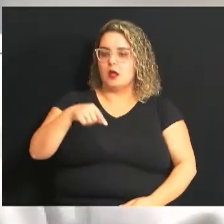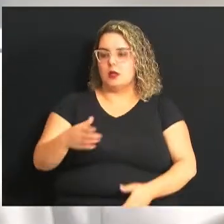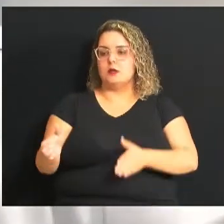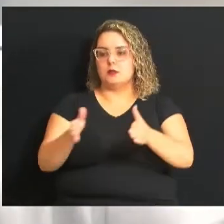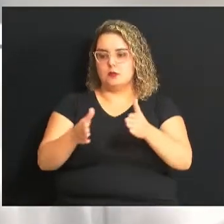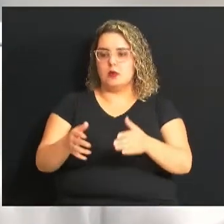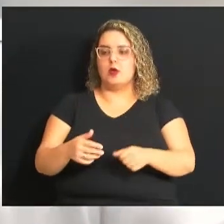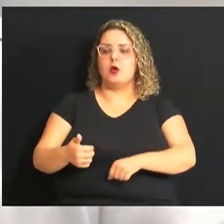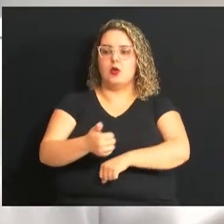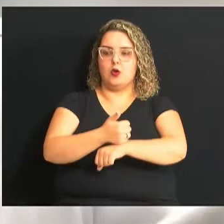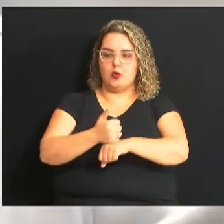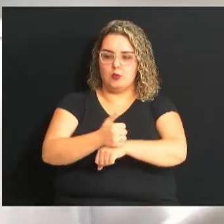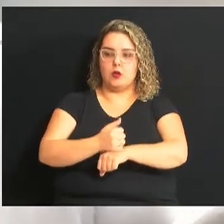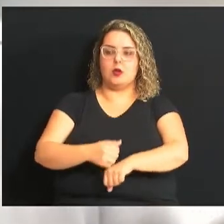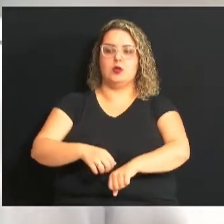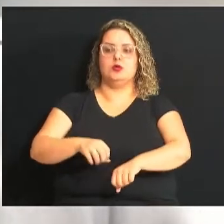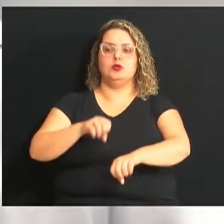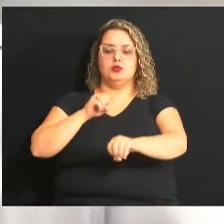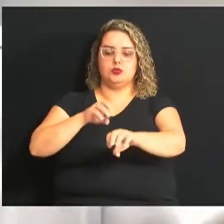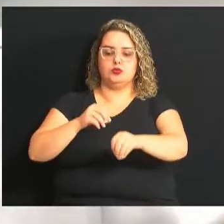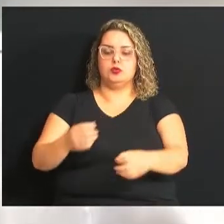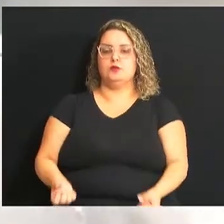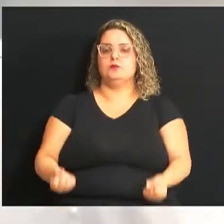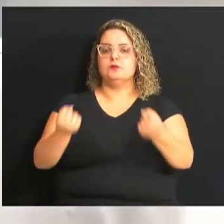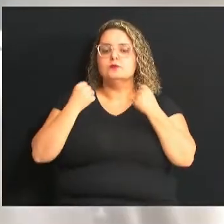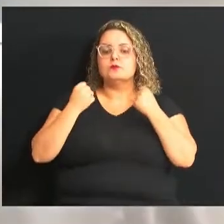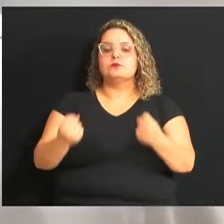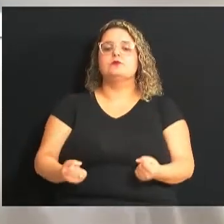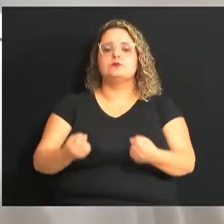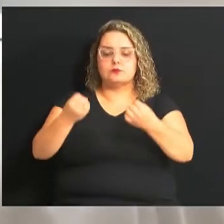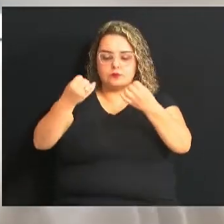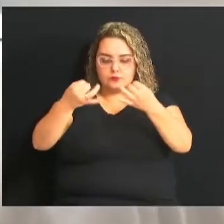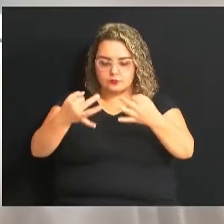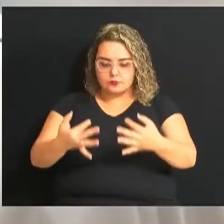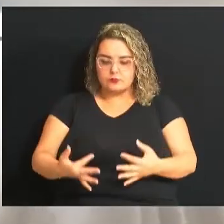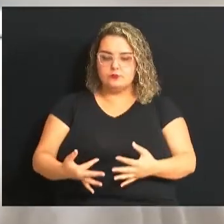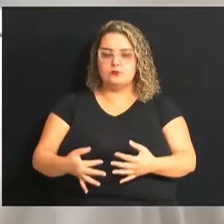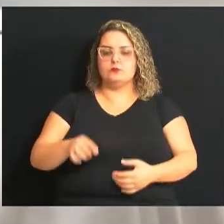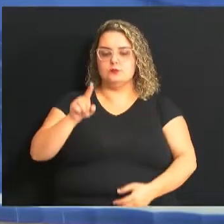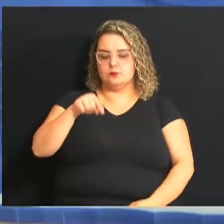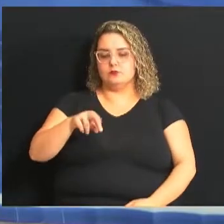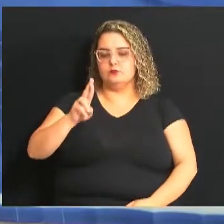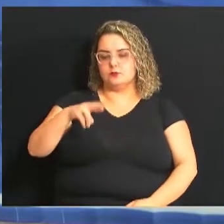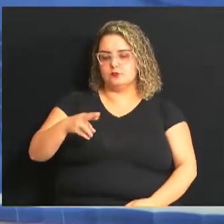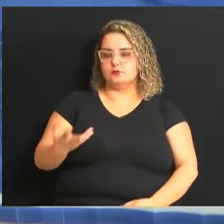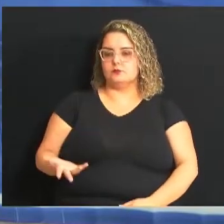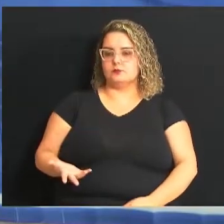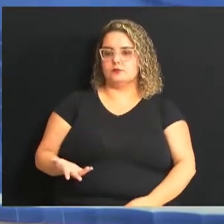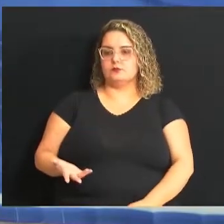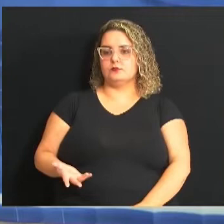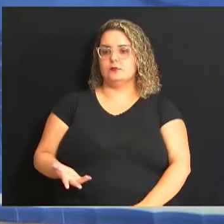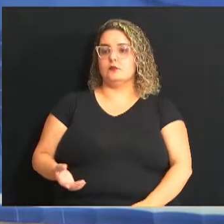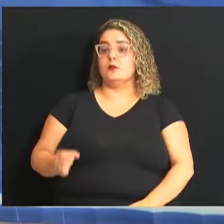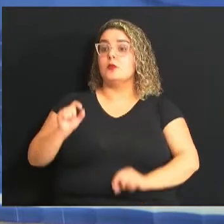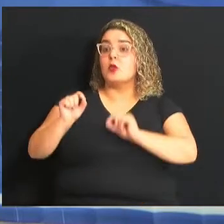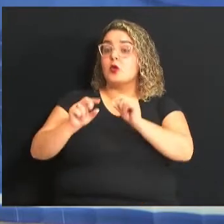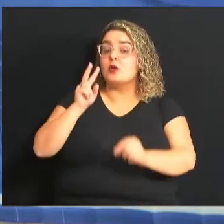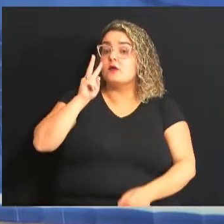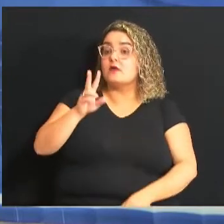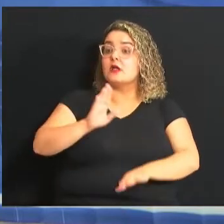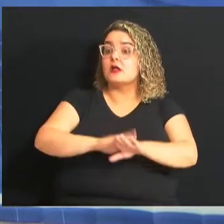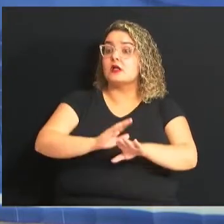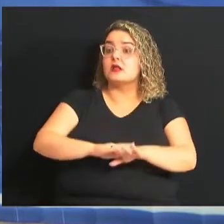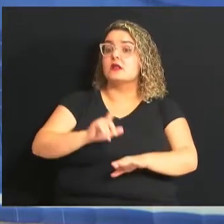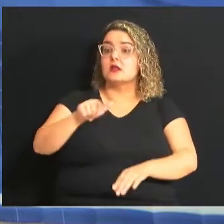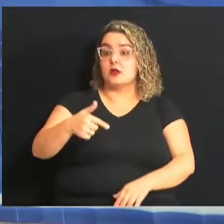profissional de educação física que vai te orientar nesse sentido. Doutor, o que o senhor vê na prática, depois que as pessoas aí